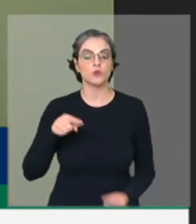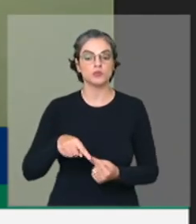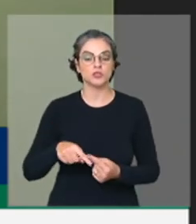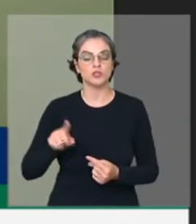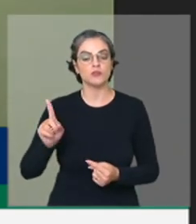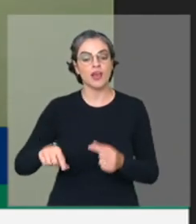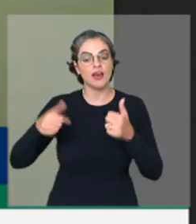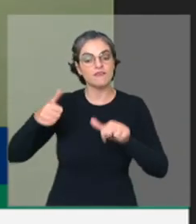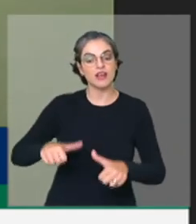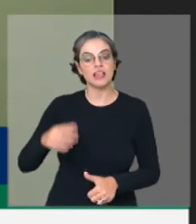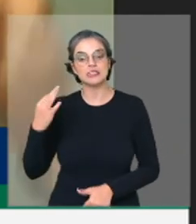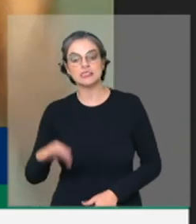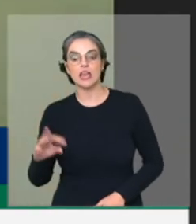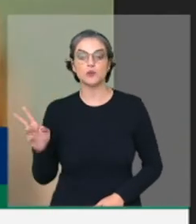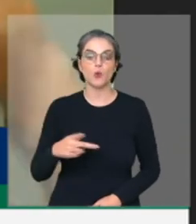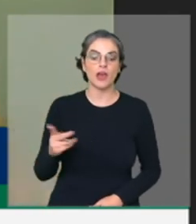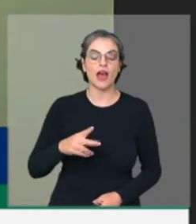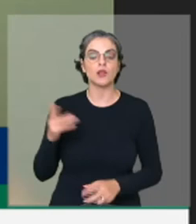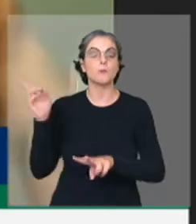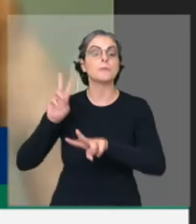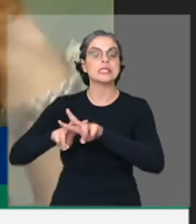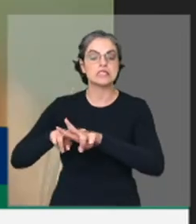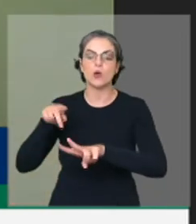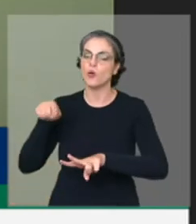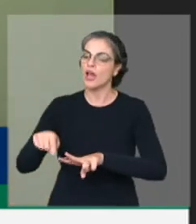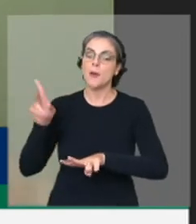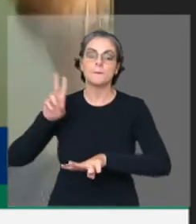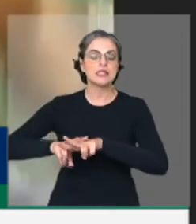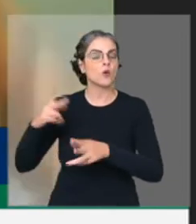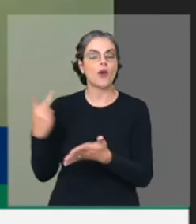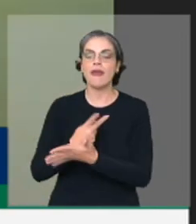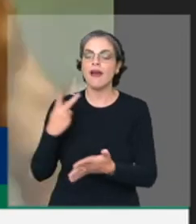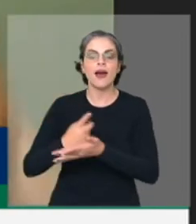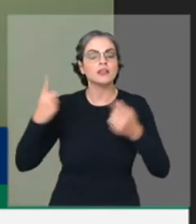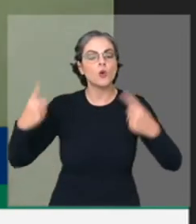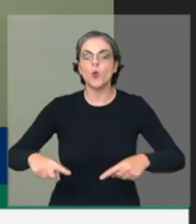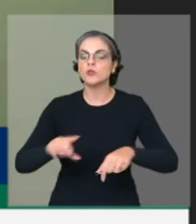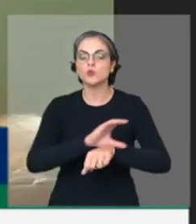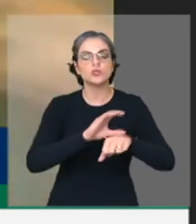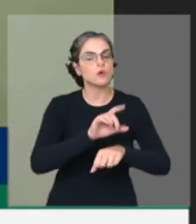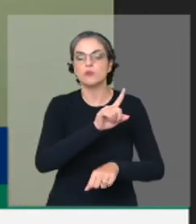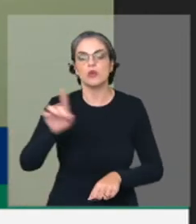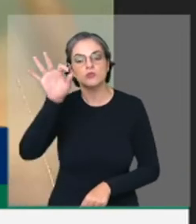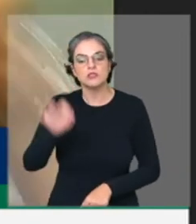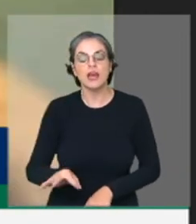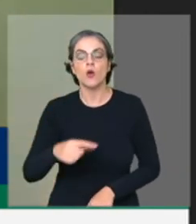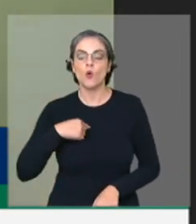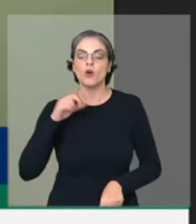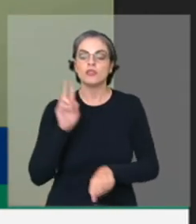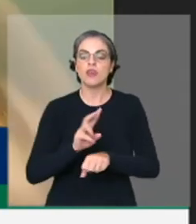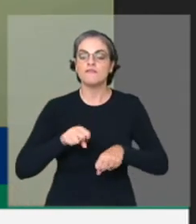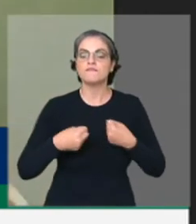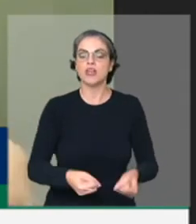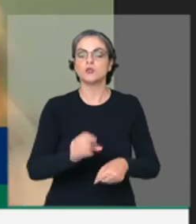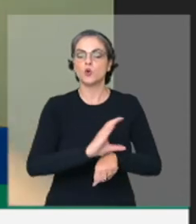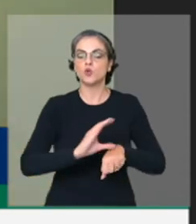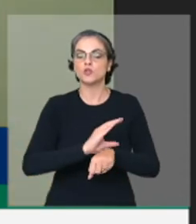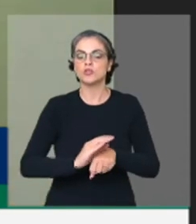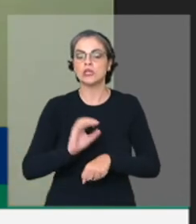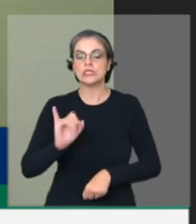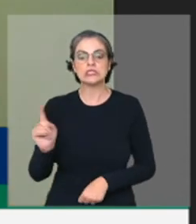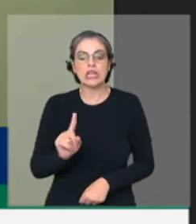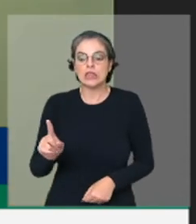é... Não está de acordo com a Constituição e eu defendo a Constituição acima de tudo, ou então não tem motivo de eu